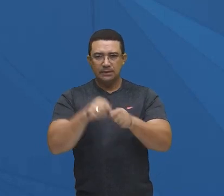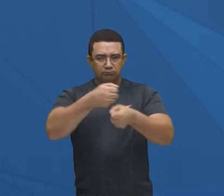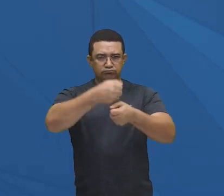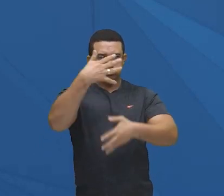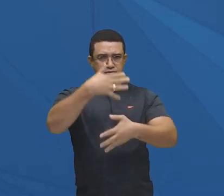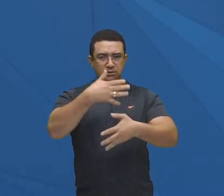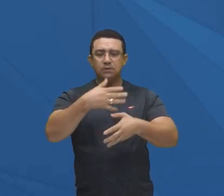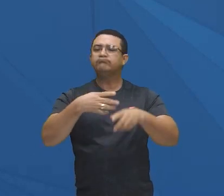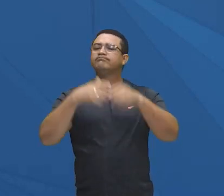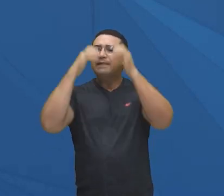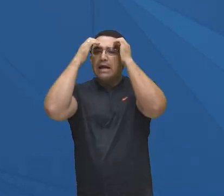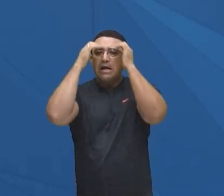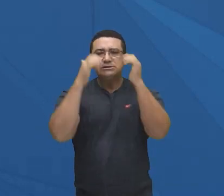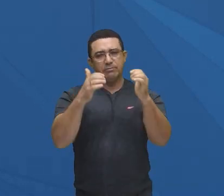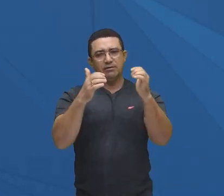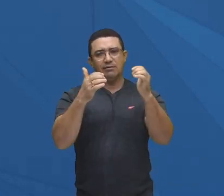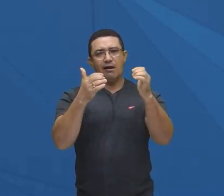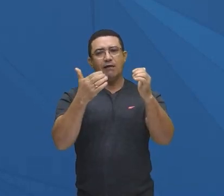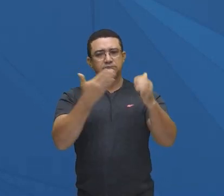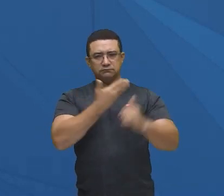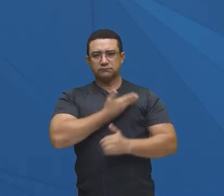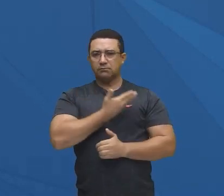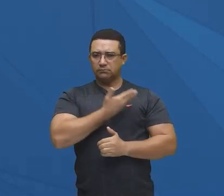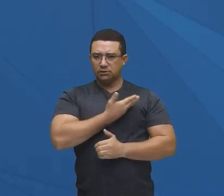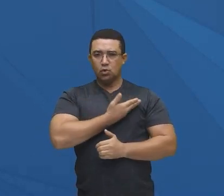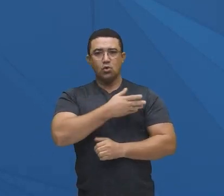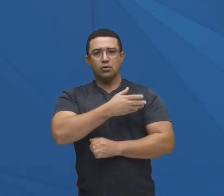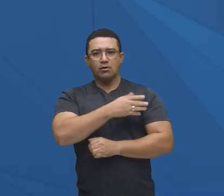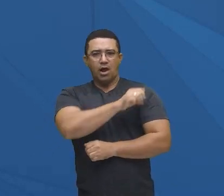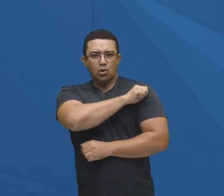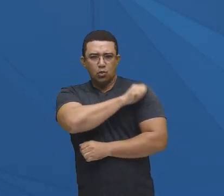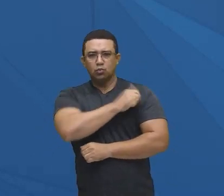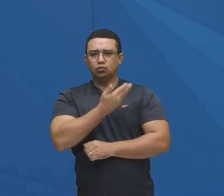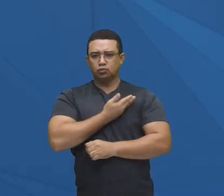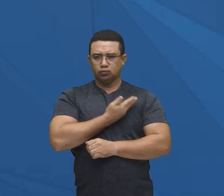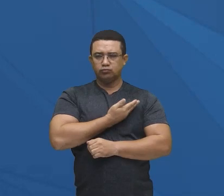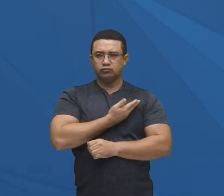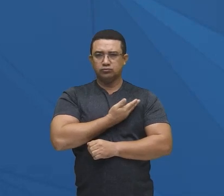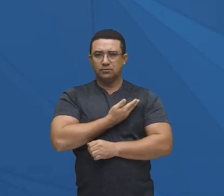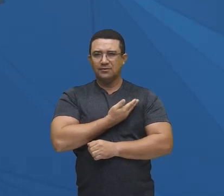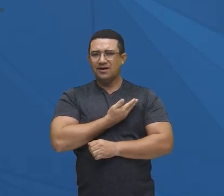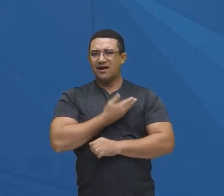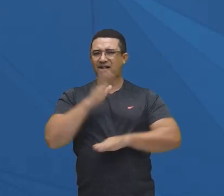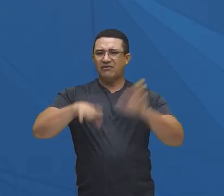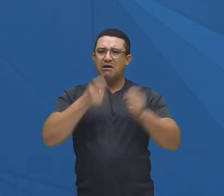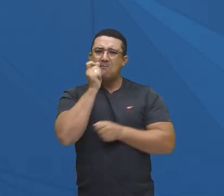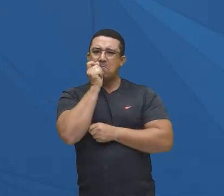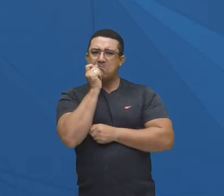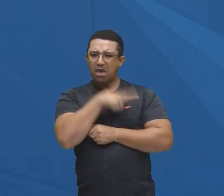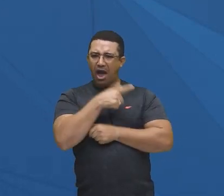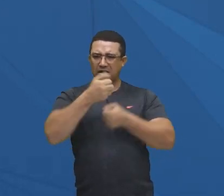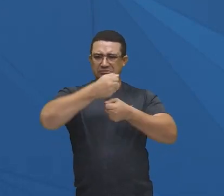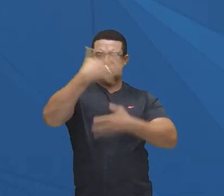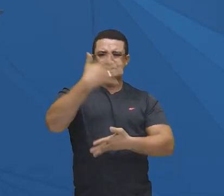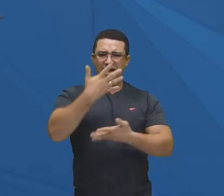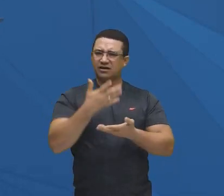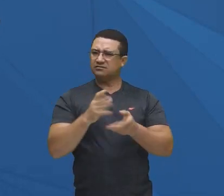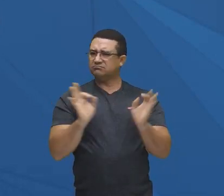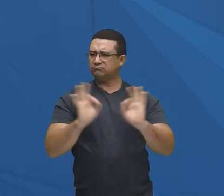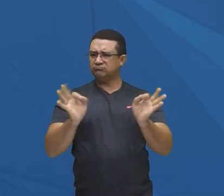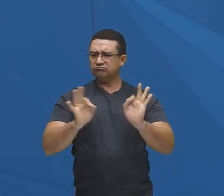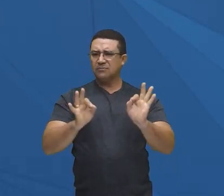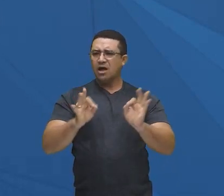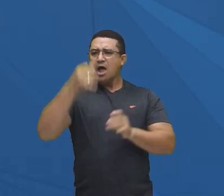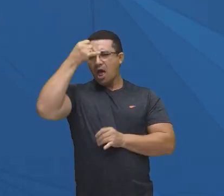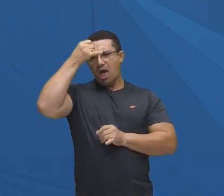tão importante quanto, você tá aí tirando, fazendo alguma graça, alguma piadinha. Vamos evitar